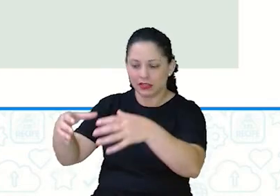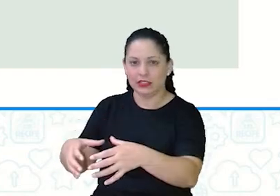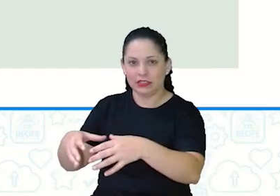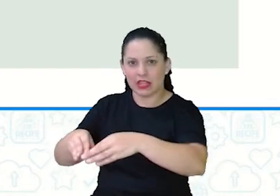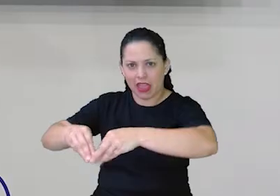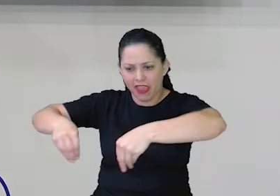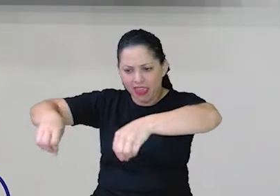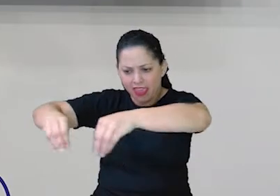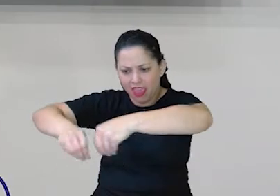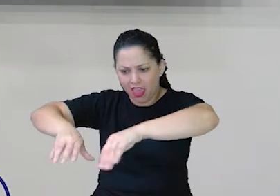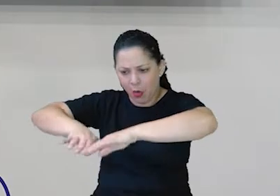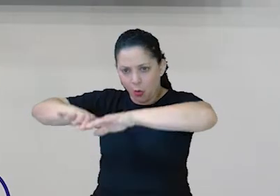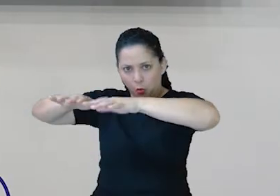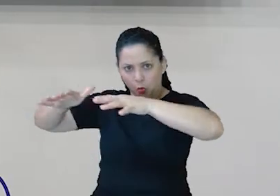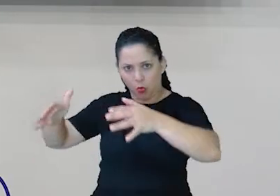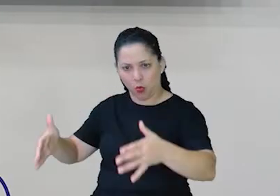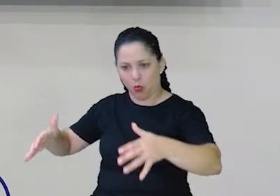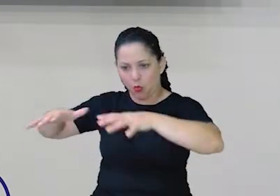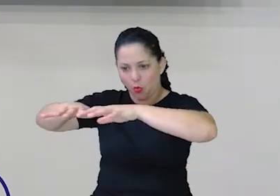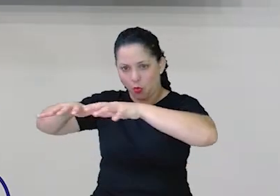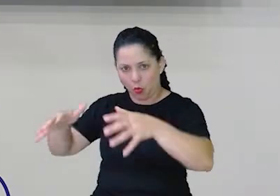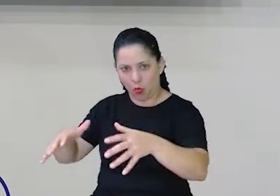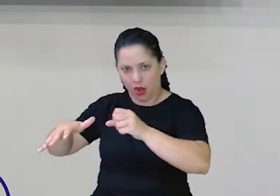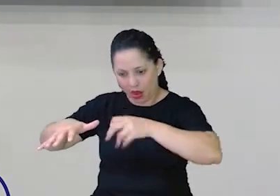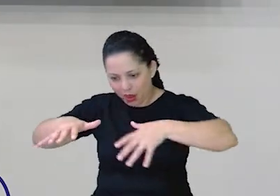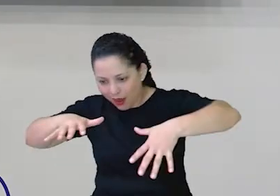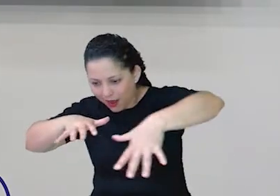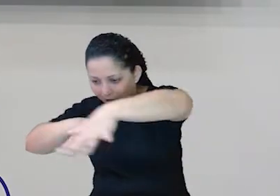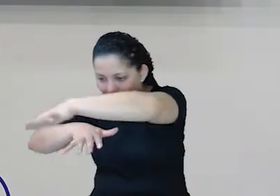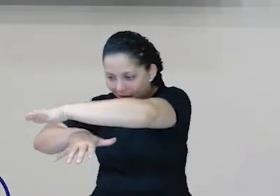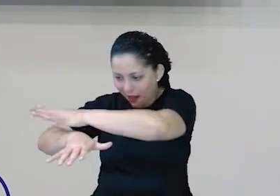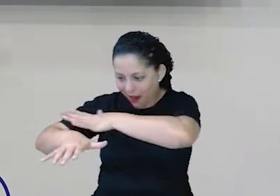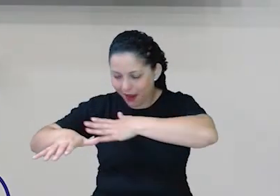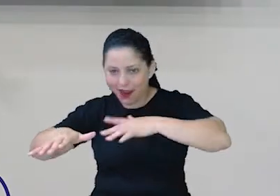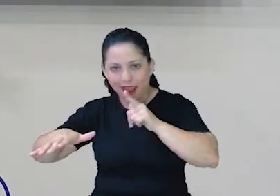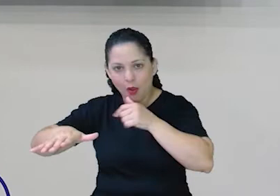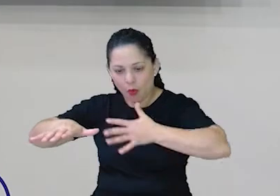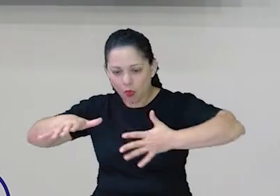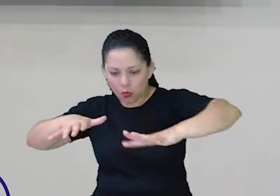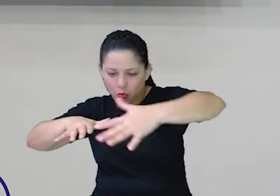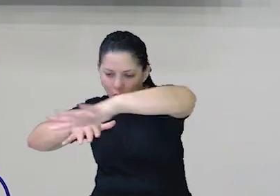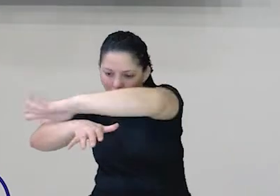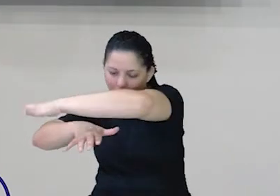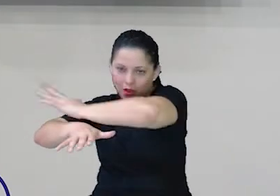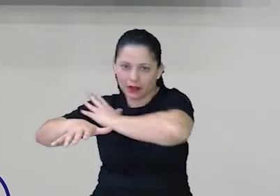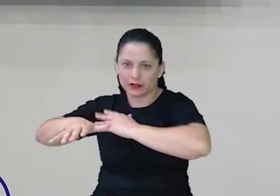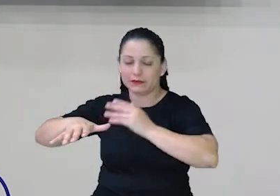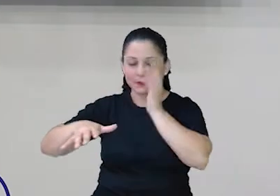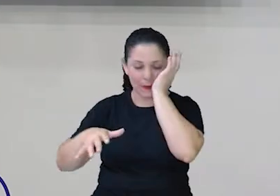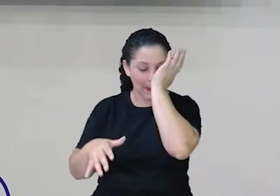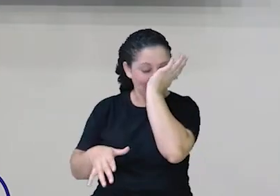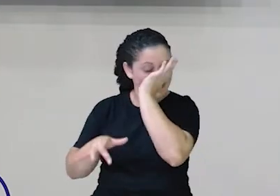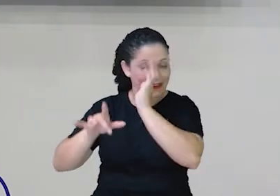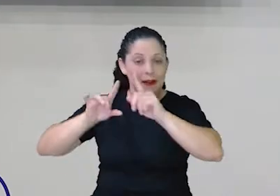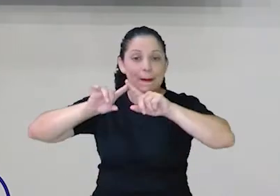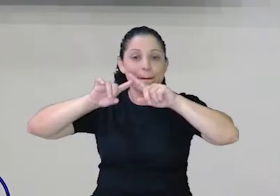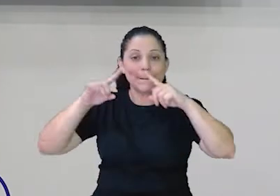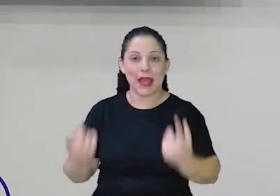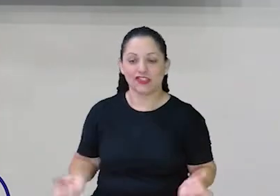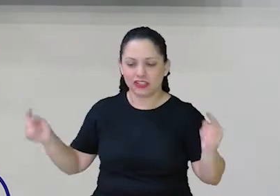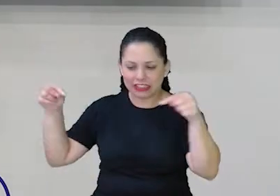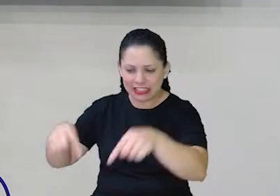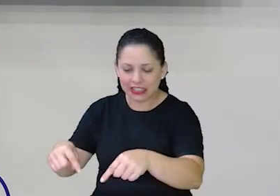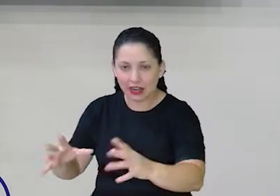continente não é uma ilha, por quê? Porque ele está se juntando com outros espaços. Mas aquele pedaço pequeno de terra que